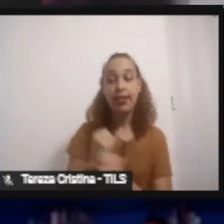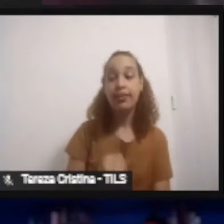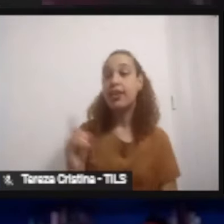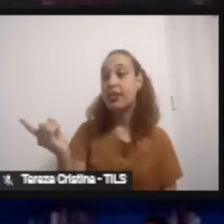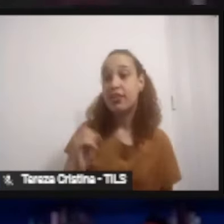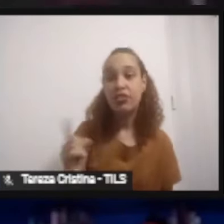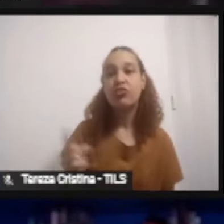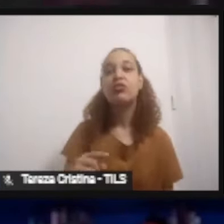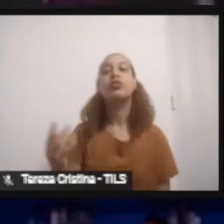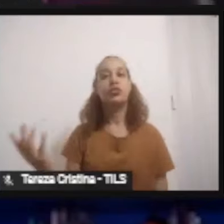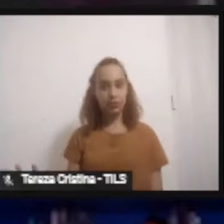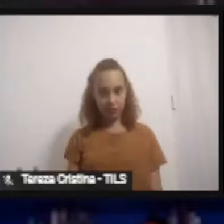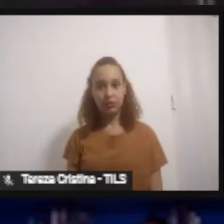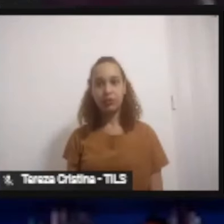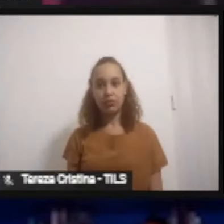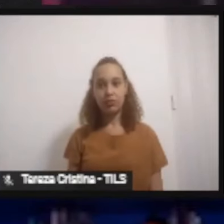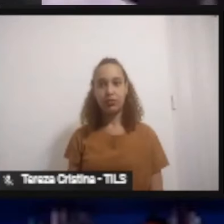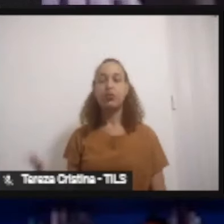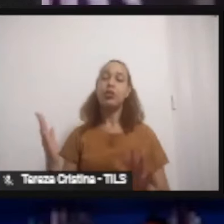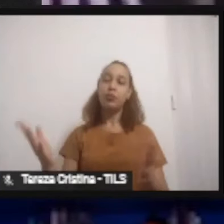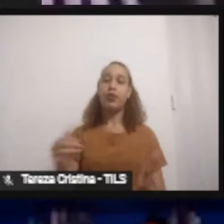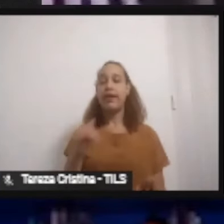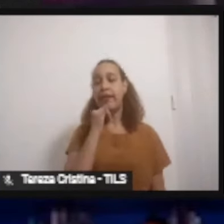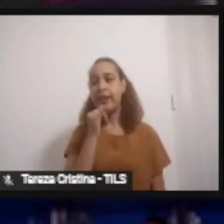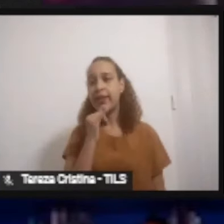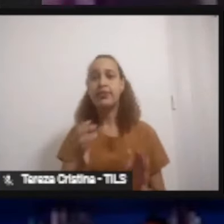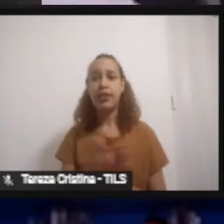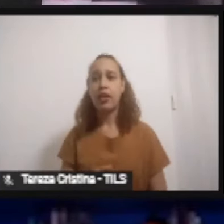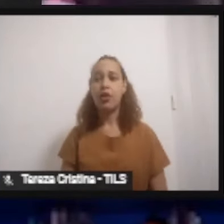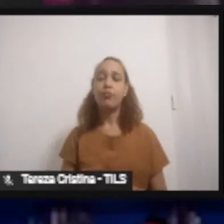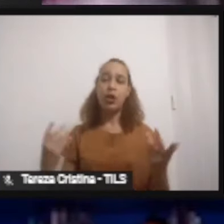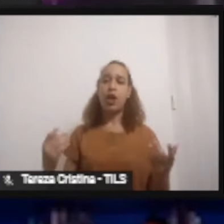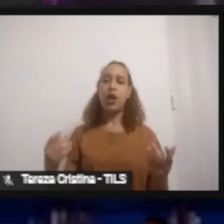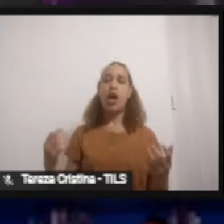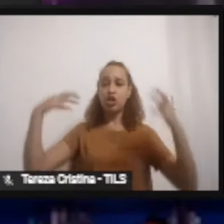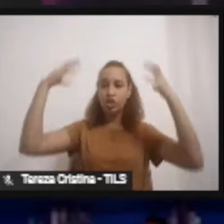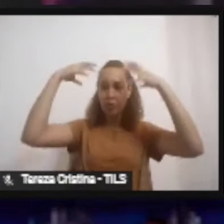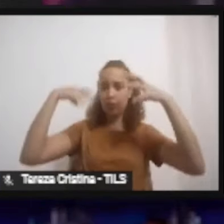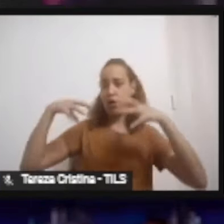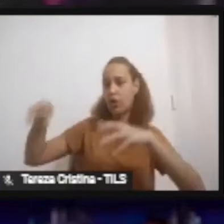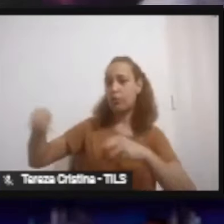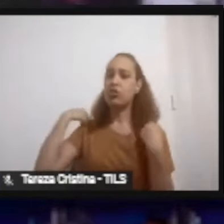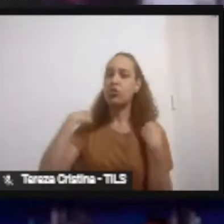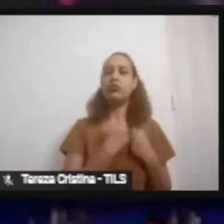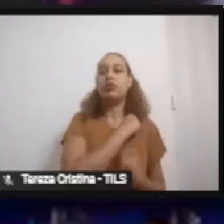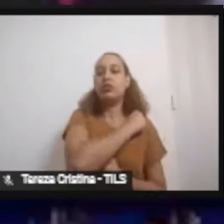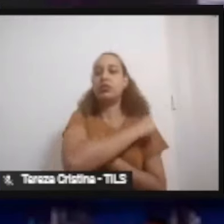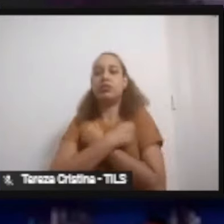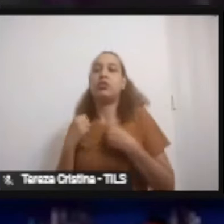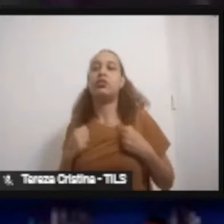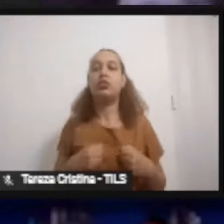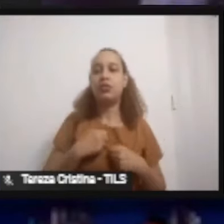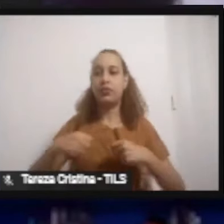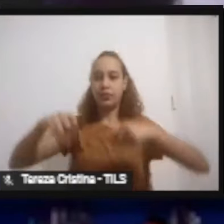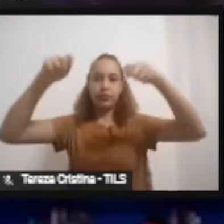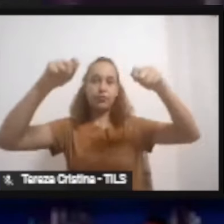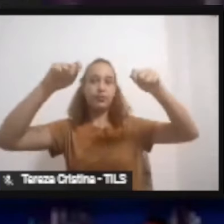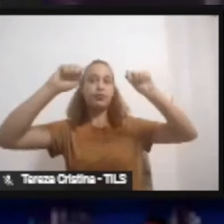colocou a toalhinha ali para secar, para ela não ficar mofando em cima da cama. Poxa, que legal! Então, ela pode usufruir